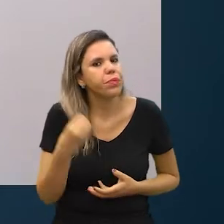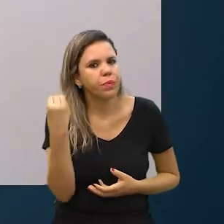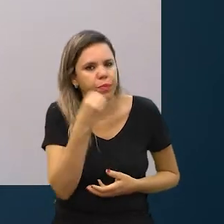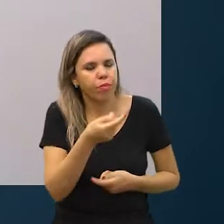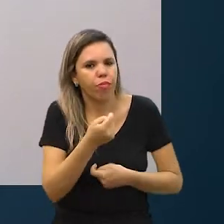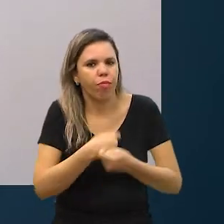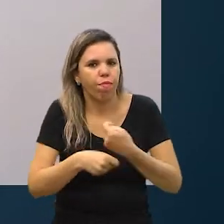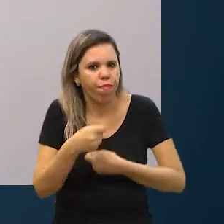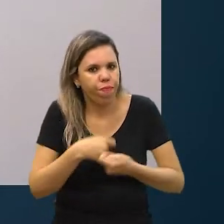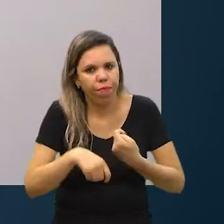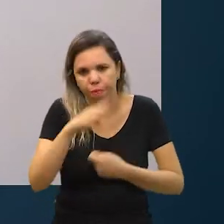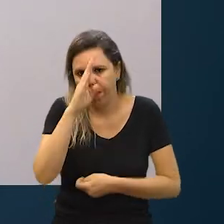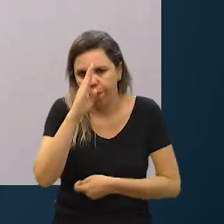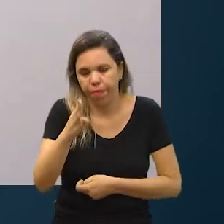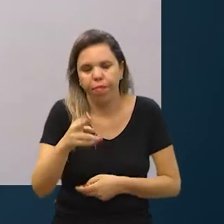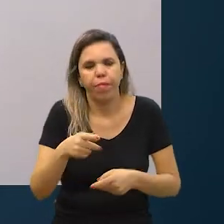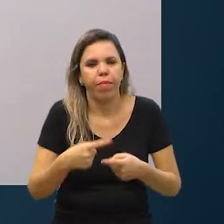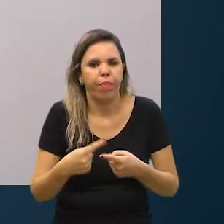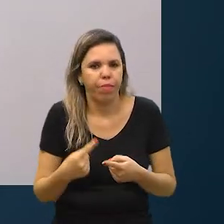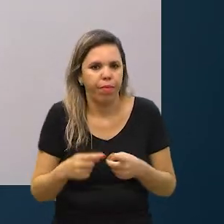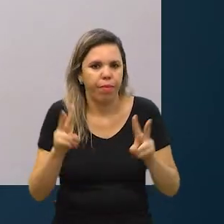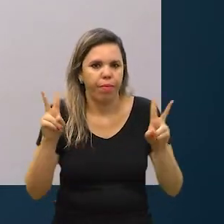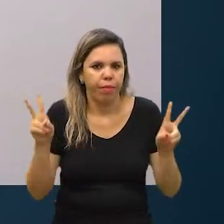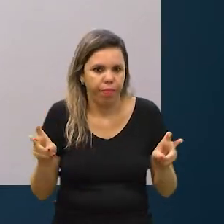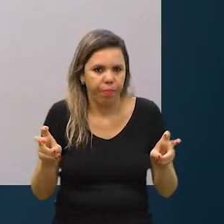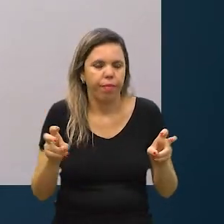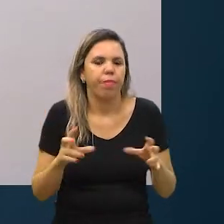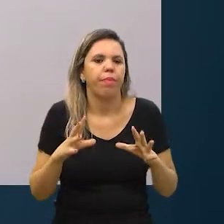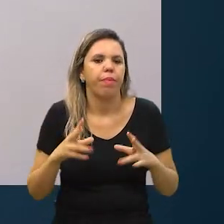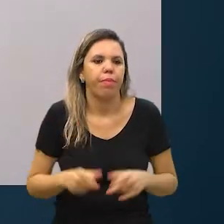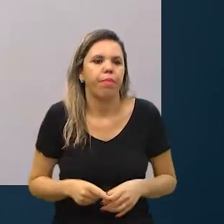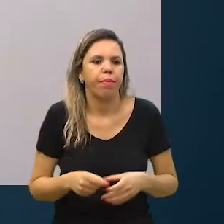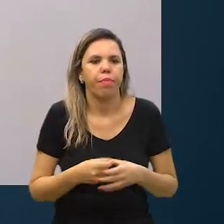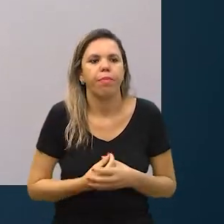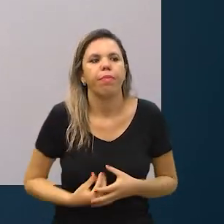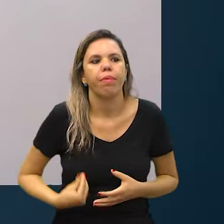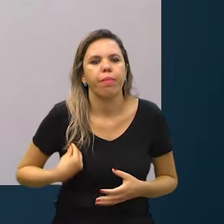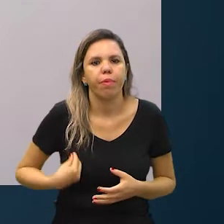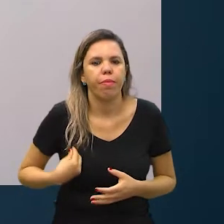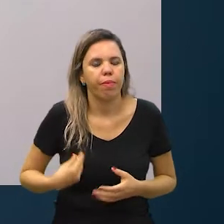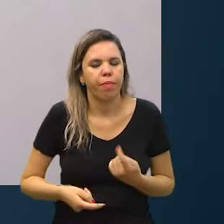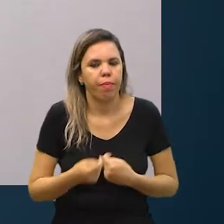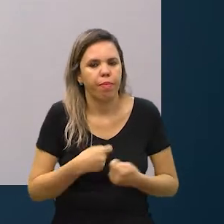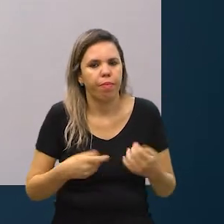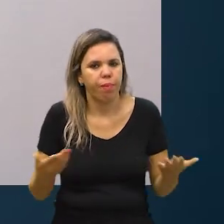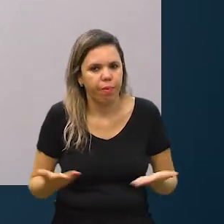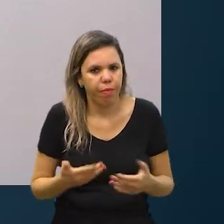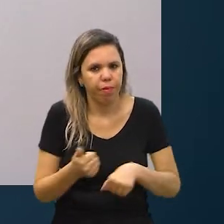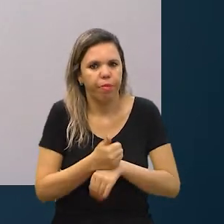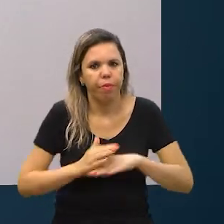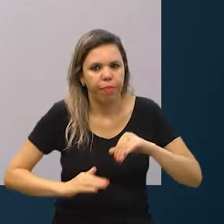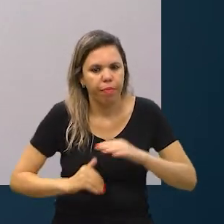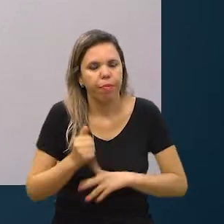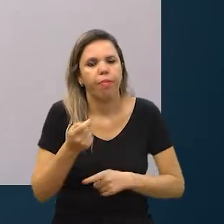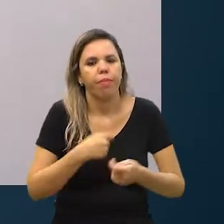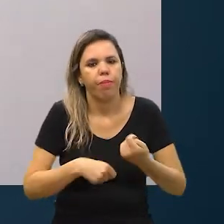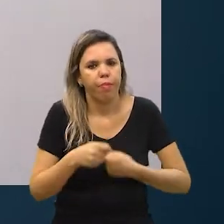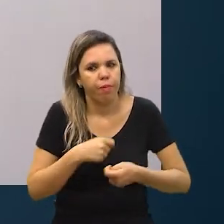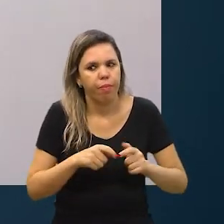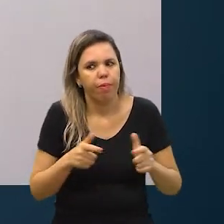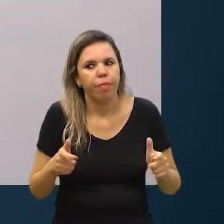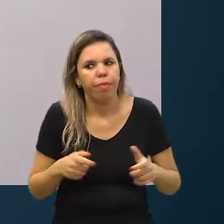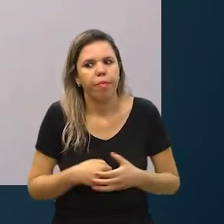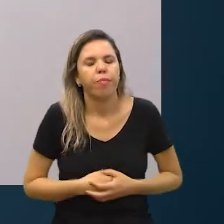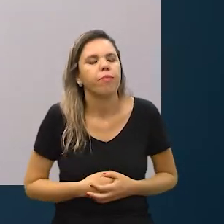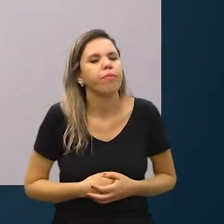né? E principalmente porque o mercado é relacionamento puro, né? Estar no agronegócio hoje é um segmento economicamente